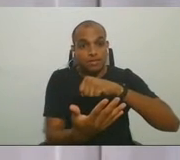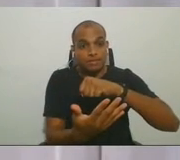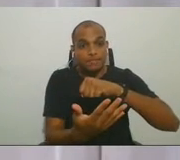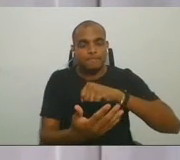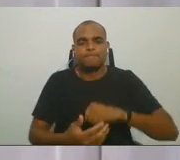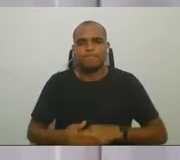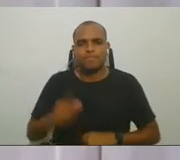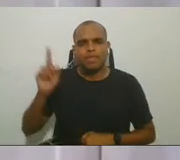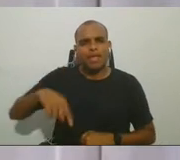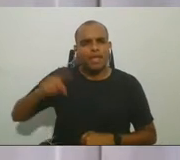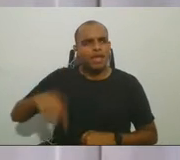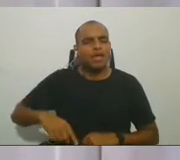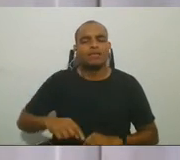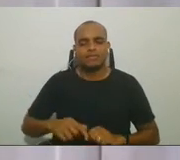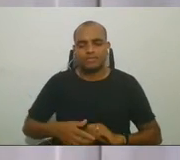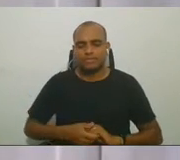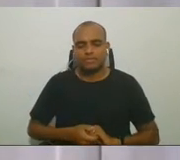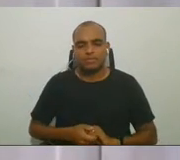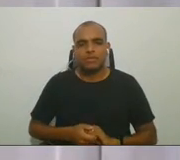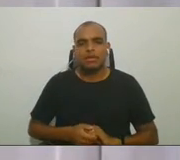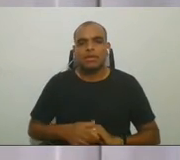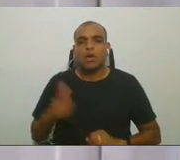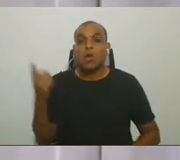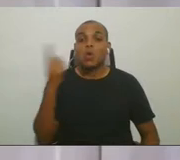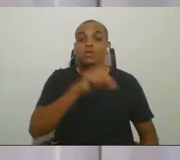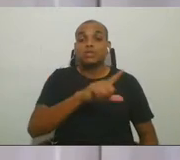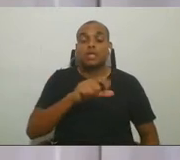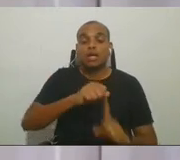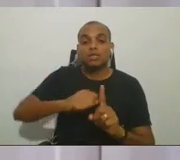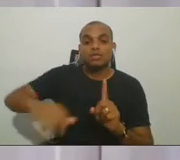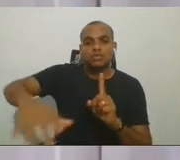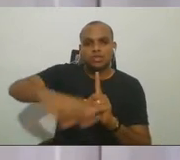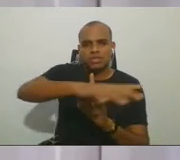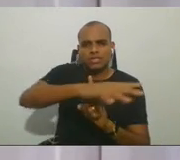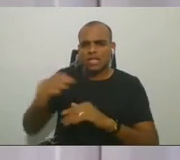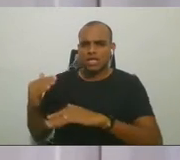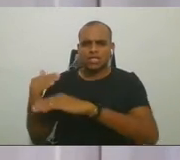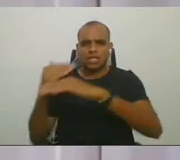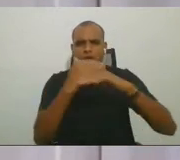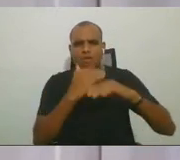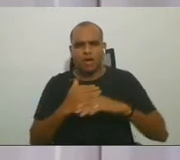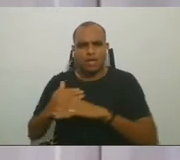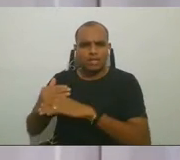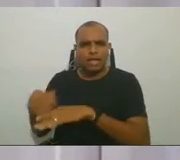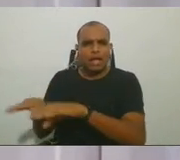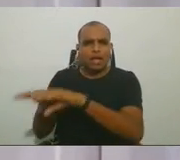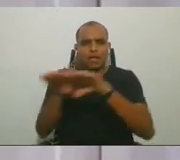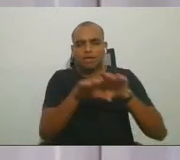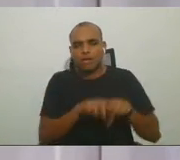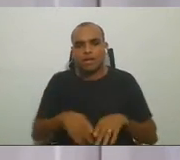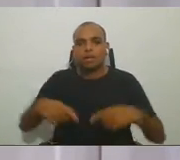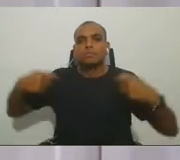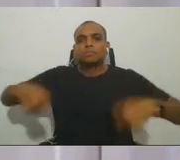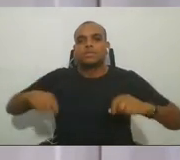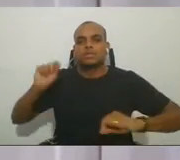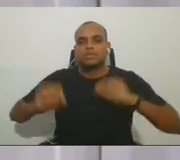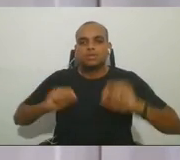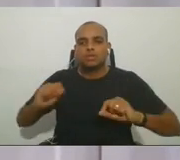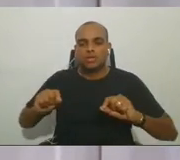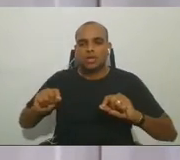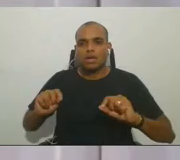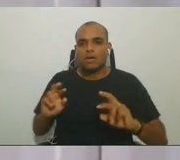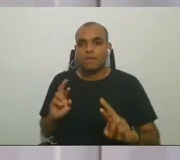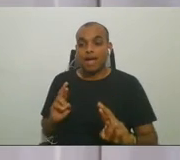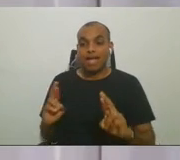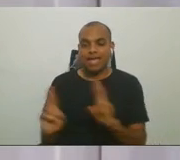É uma frivolidade dizer que a conquista de uma sociedade igualitária depende de uma completa relação de